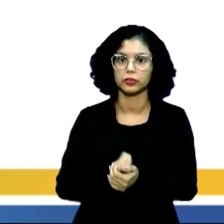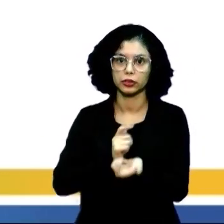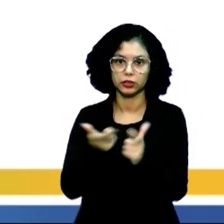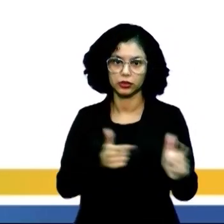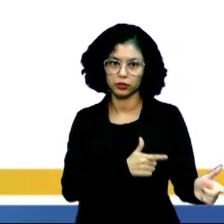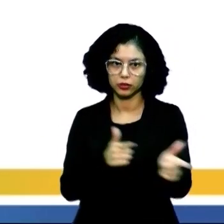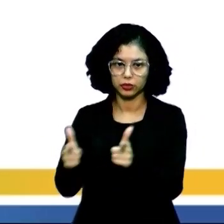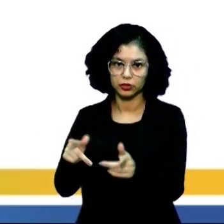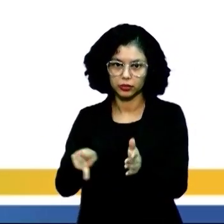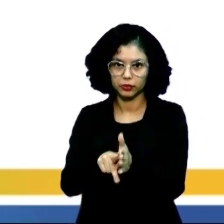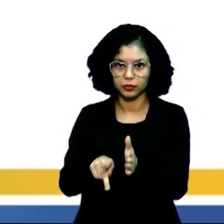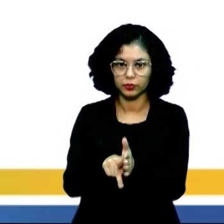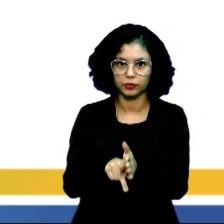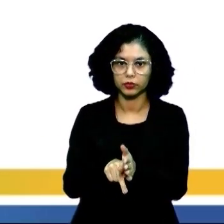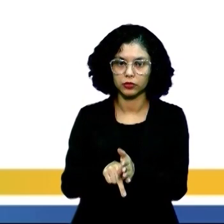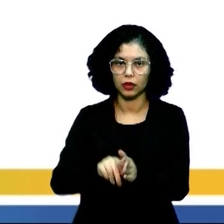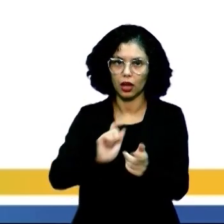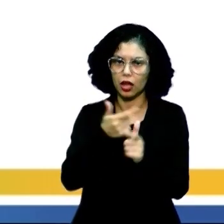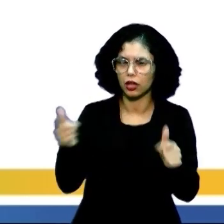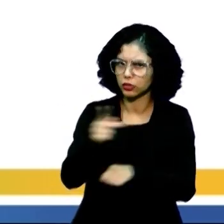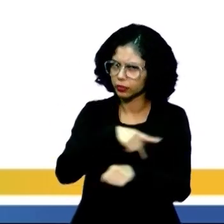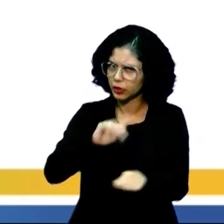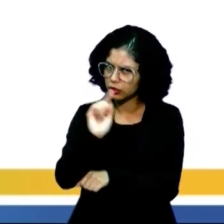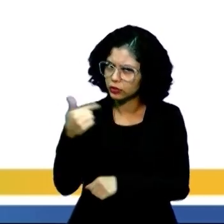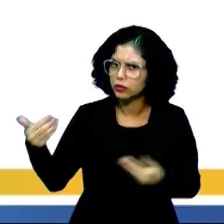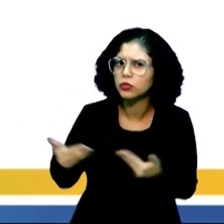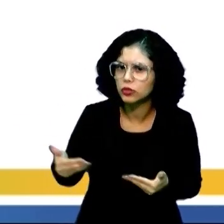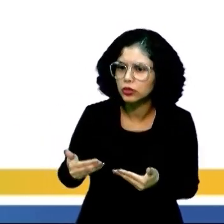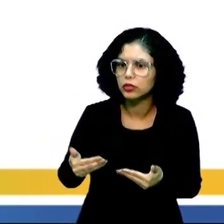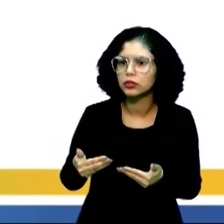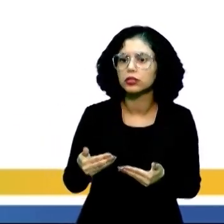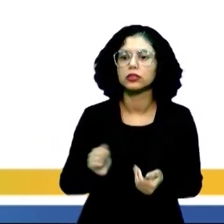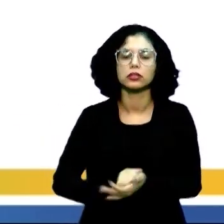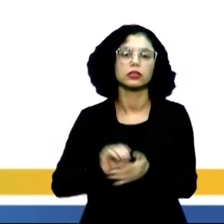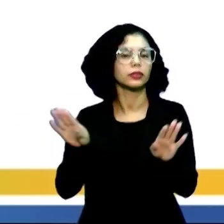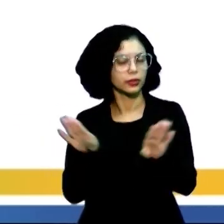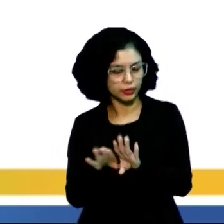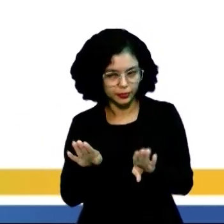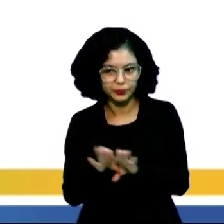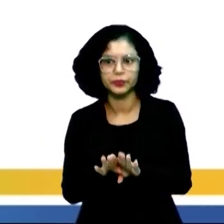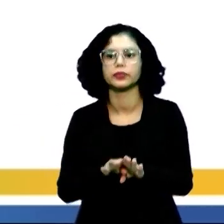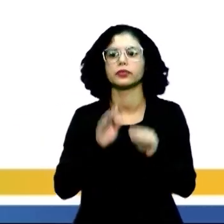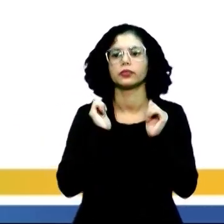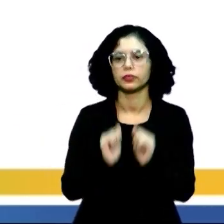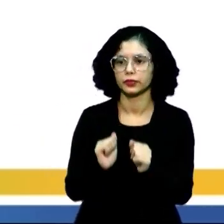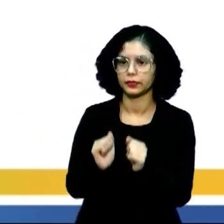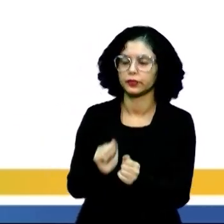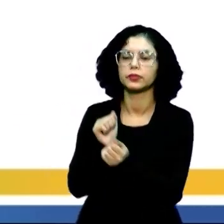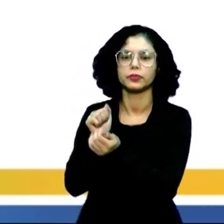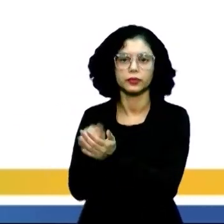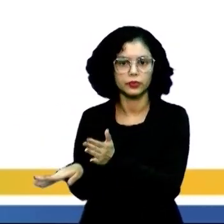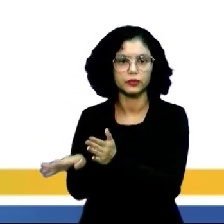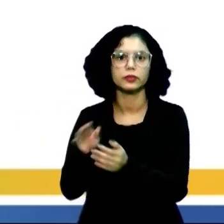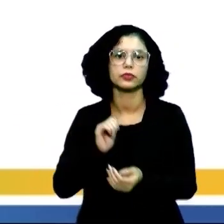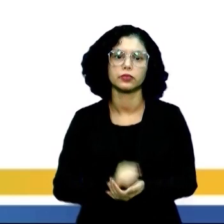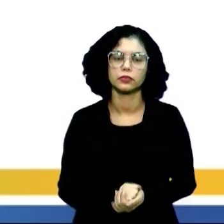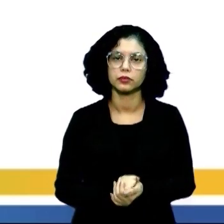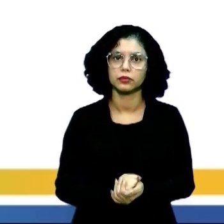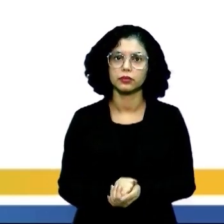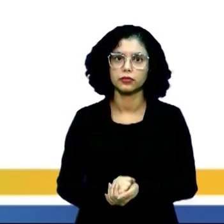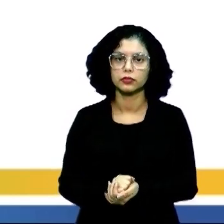agir exclusivamente contra as superpotências atuais. A gente também pode aí tirar